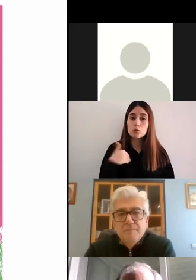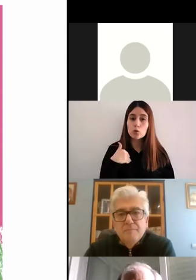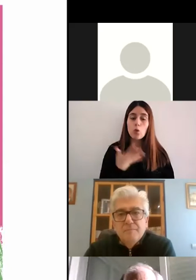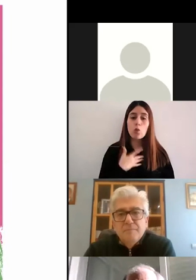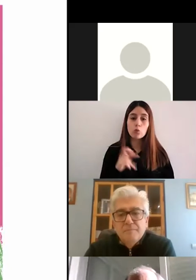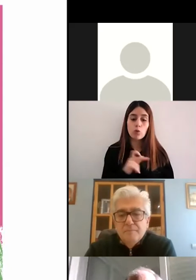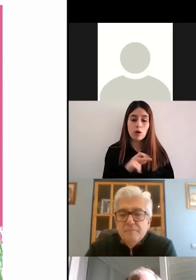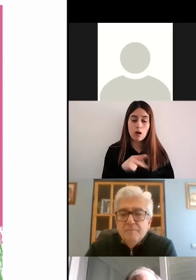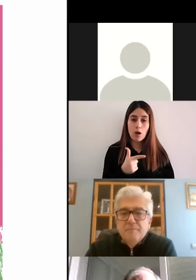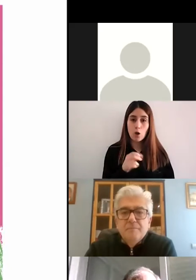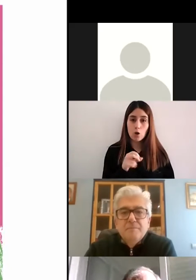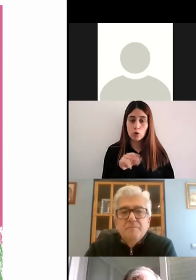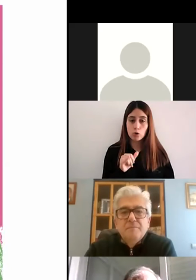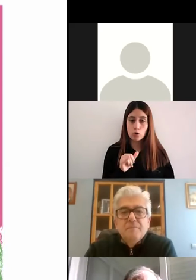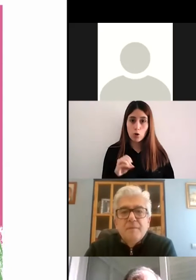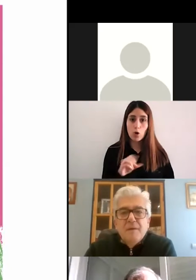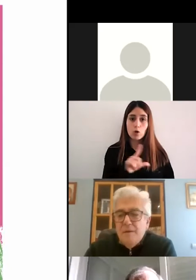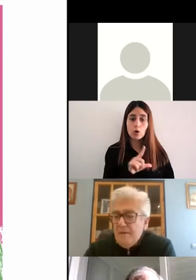António Lacerda Salles, por favor.